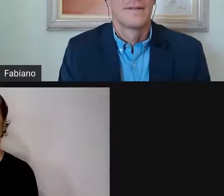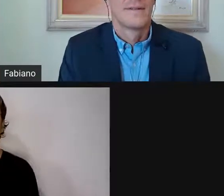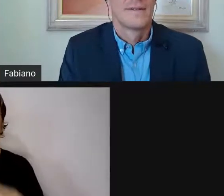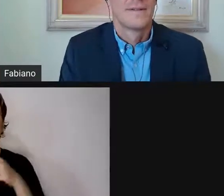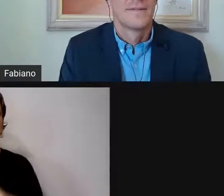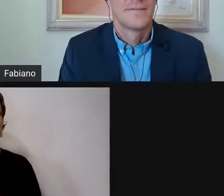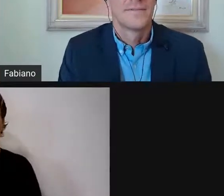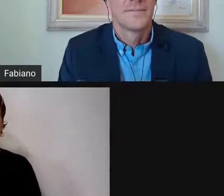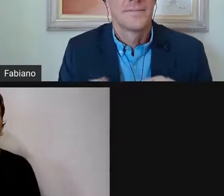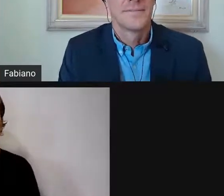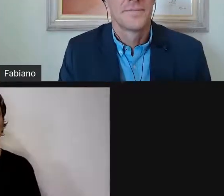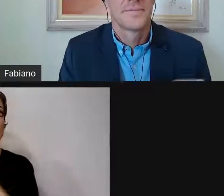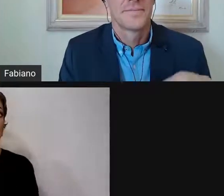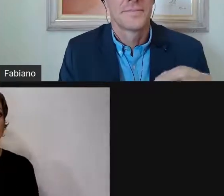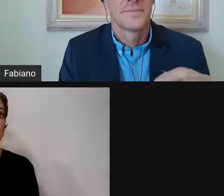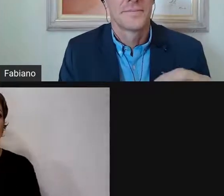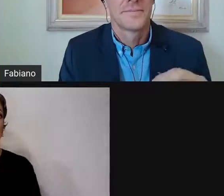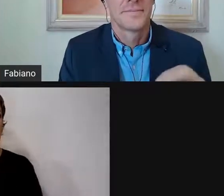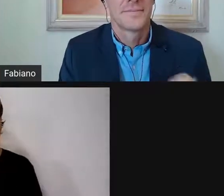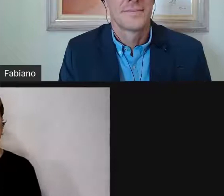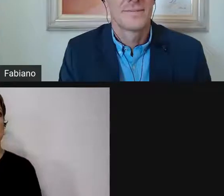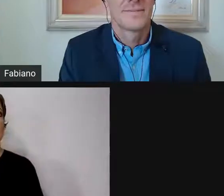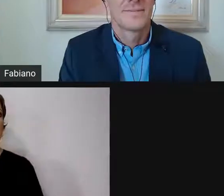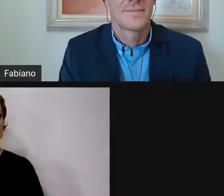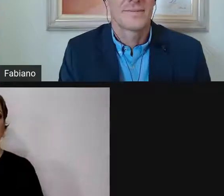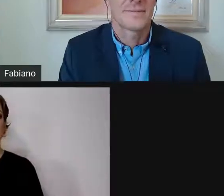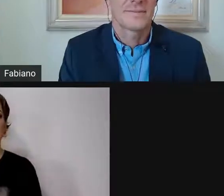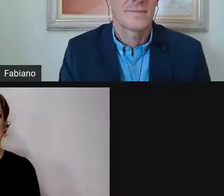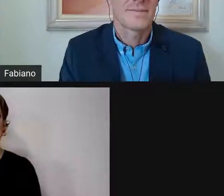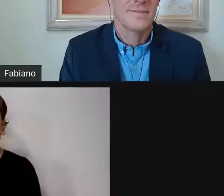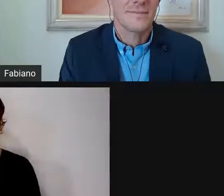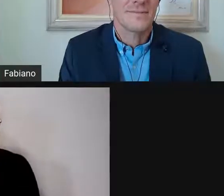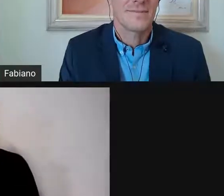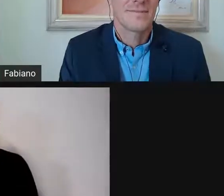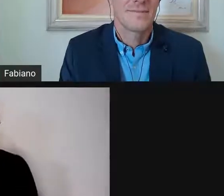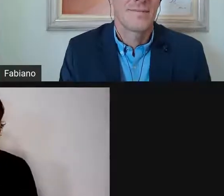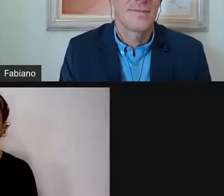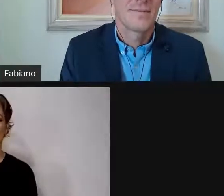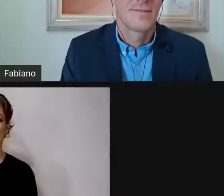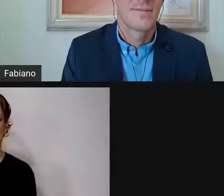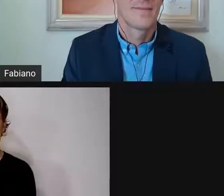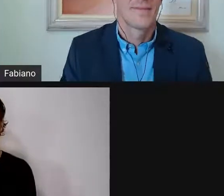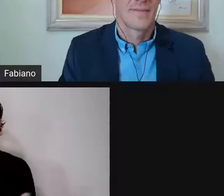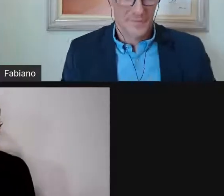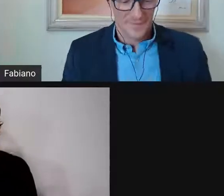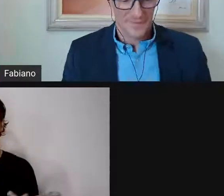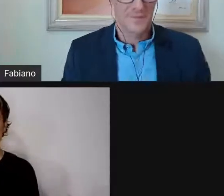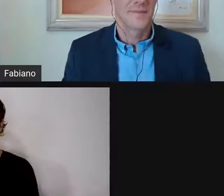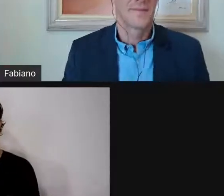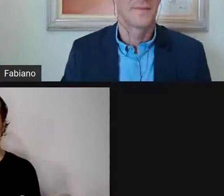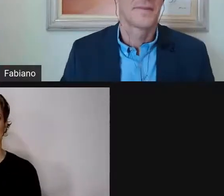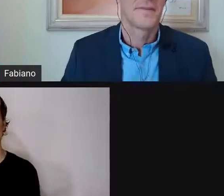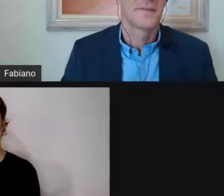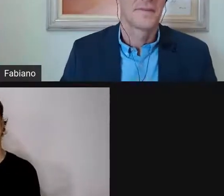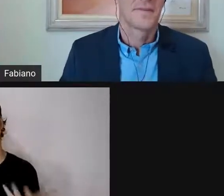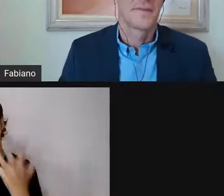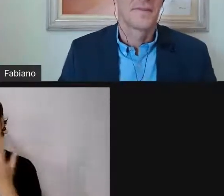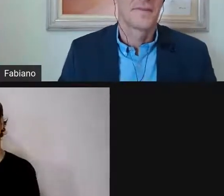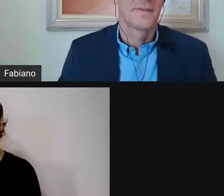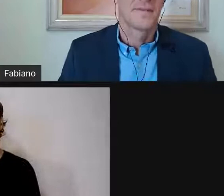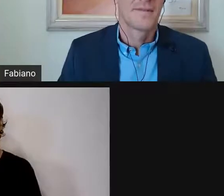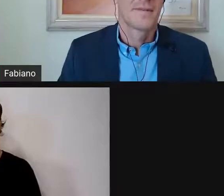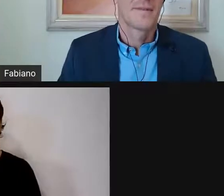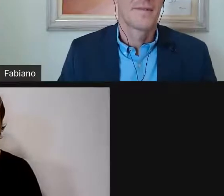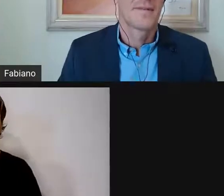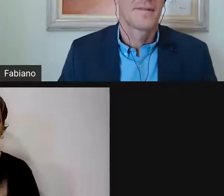fiquei naquela, né, mas aí é aquela coisa, né, é para frente, vamos embora. Apliquei para a posição, ganhei a posição,